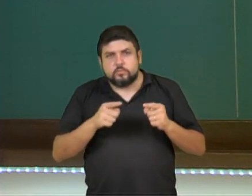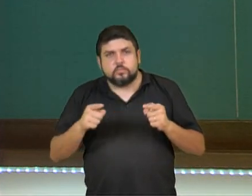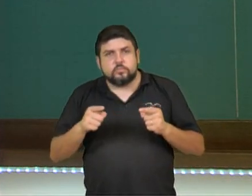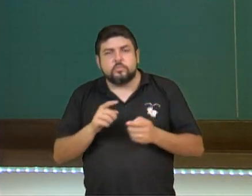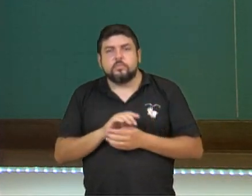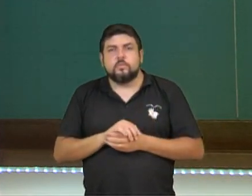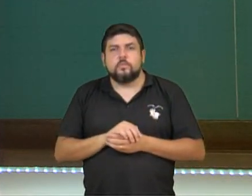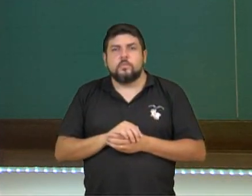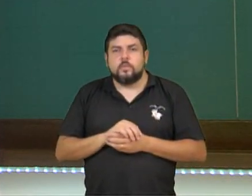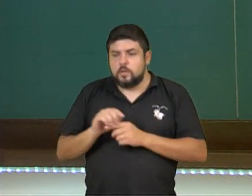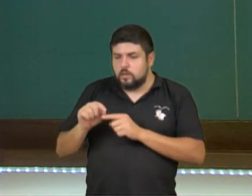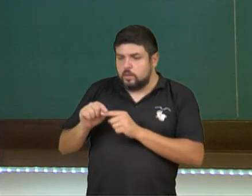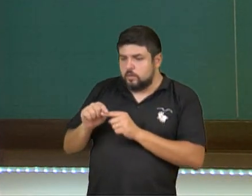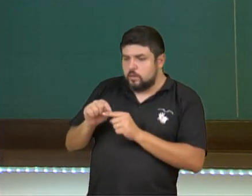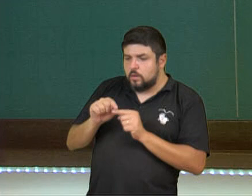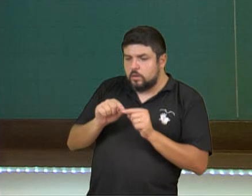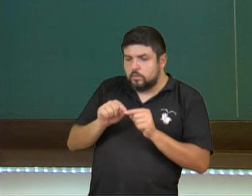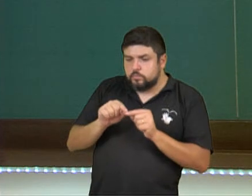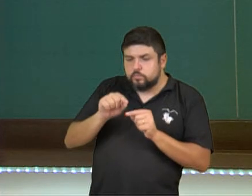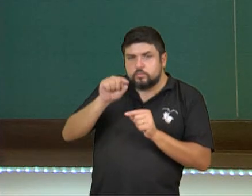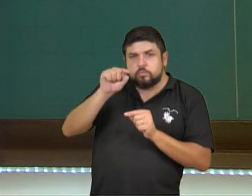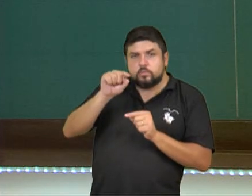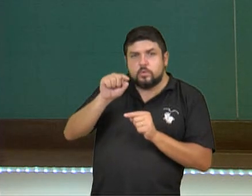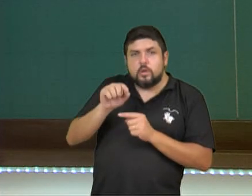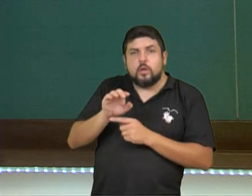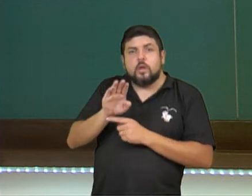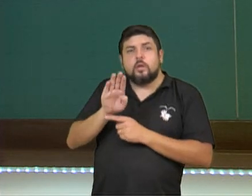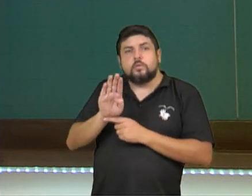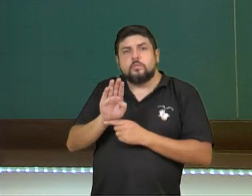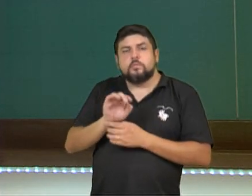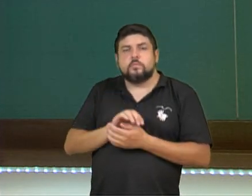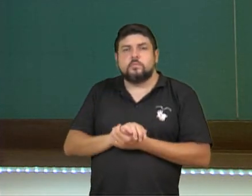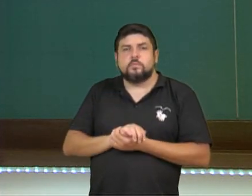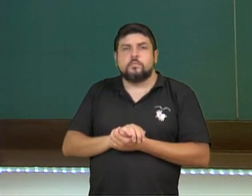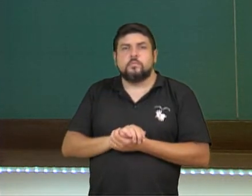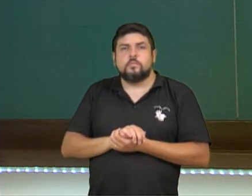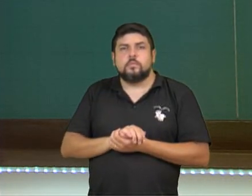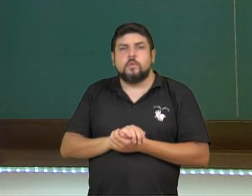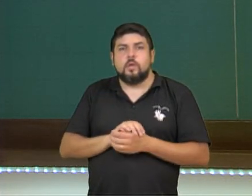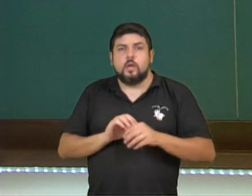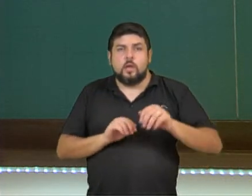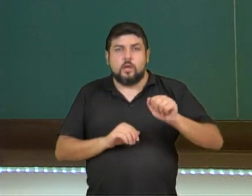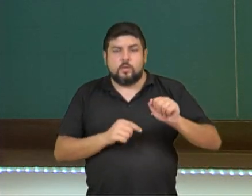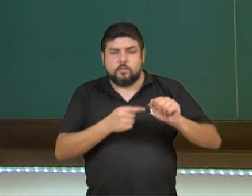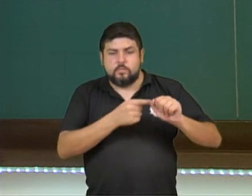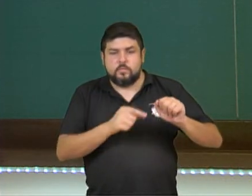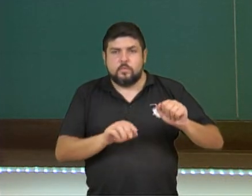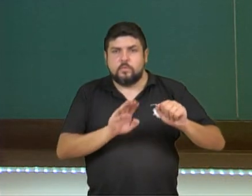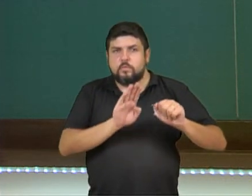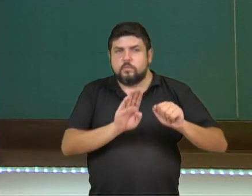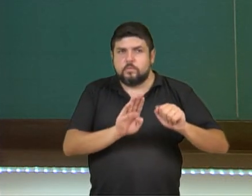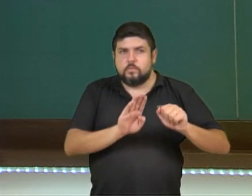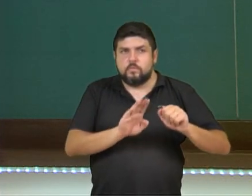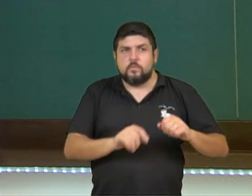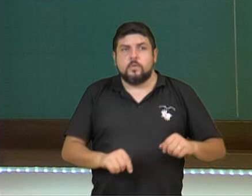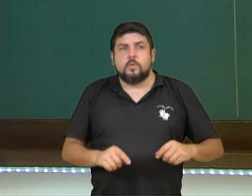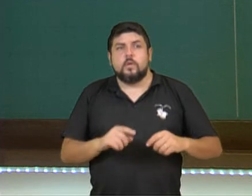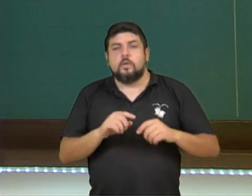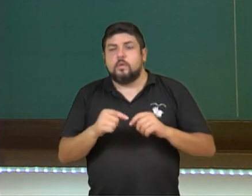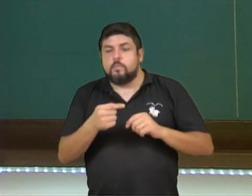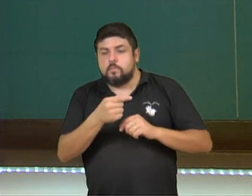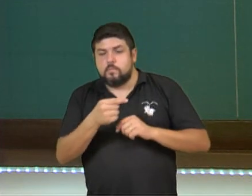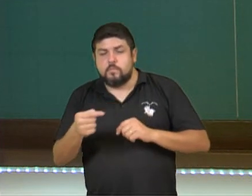é Bzinho. Então, a área desse retângulo vai ser A menos B vezes o B. Olha a propriedade distributiva